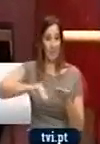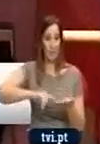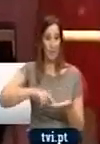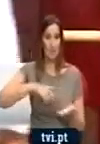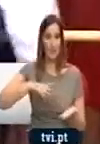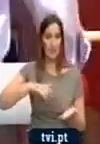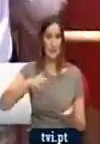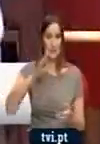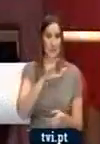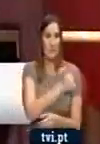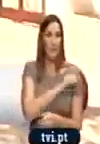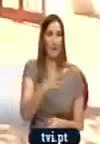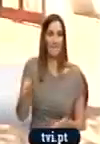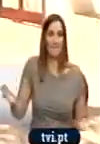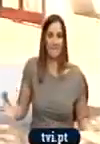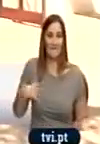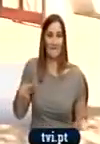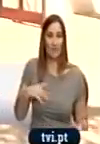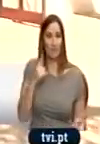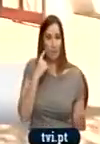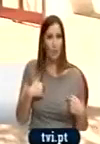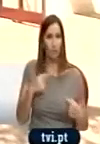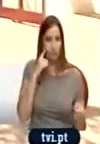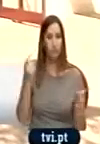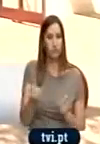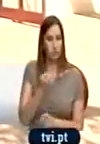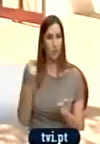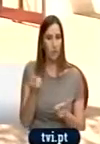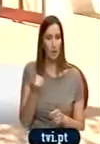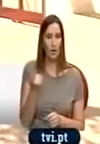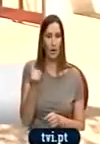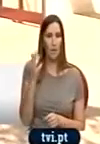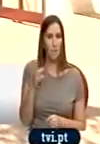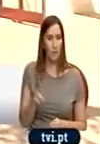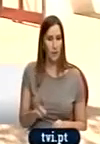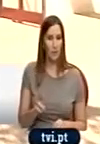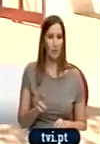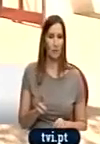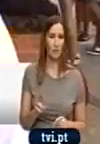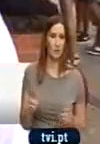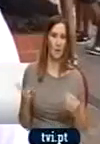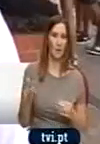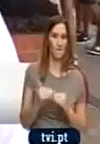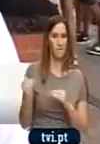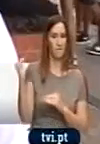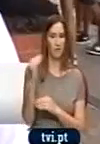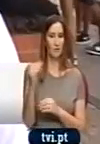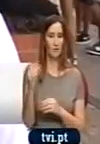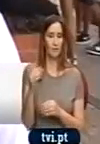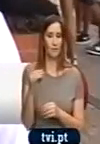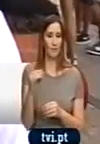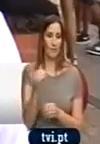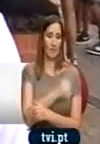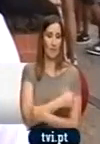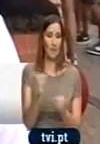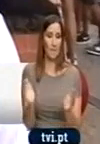de encontrar casa. Já tenho procurado e já... Epá, os preços são um bocado altos. É uma cidade pequena, Faro, e depois